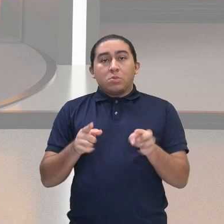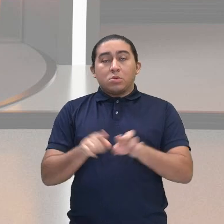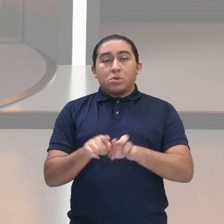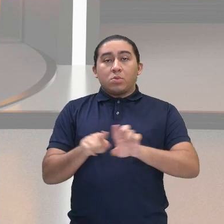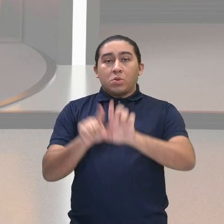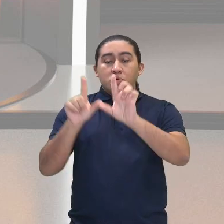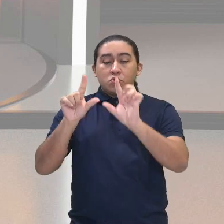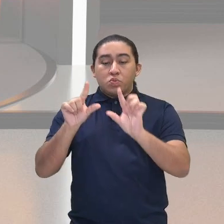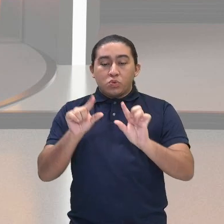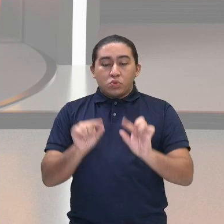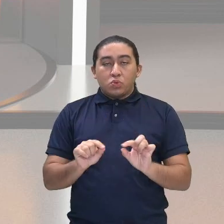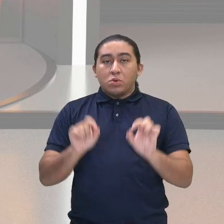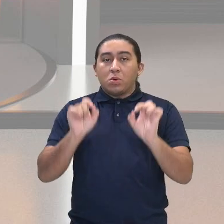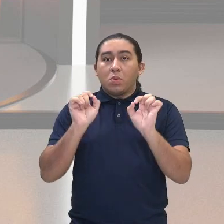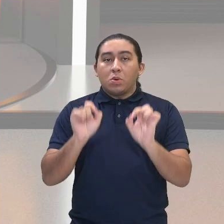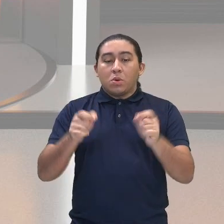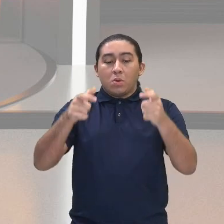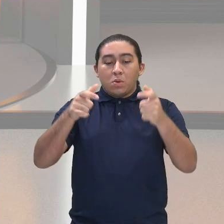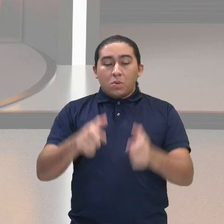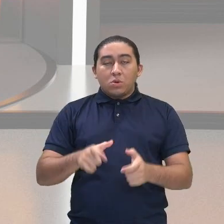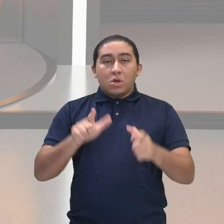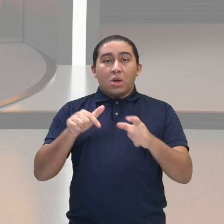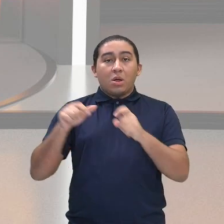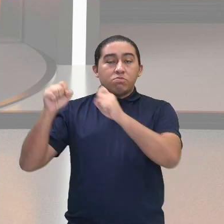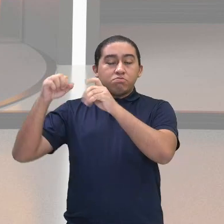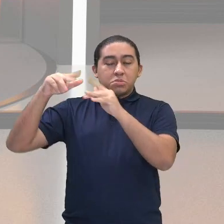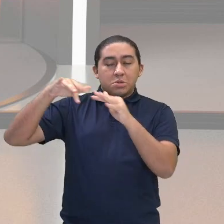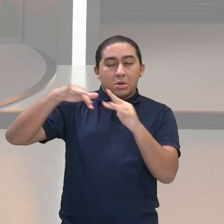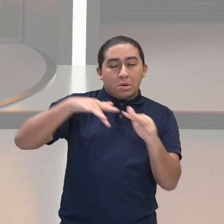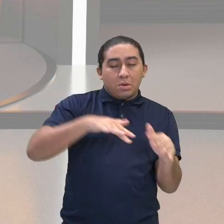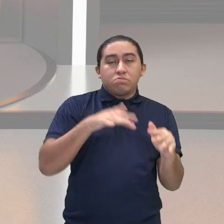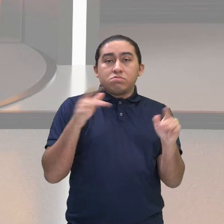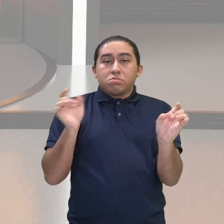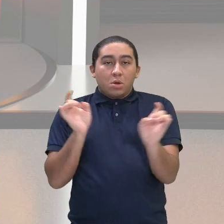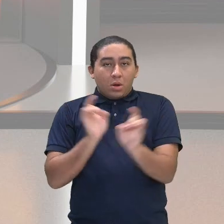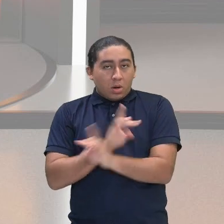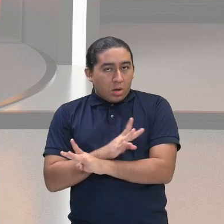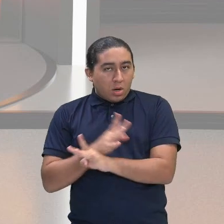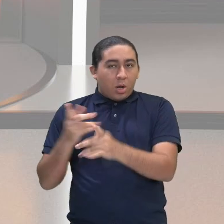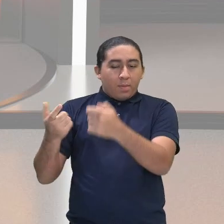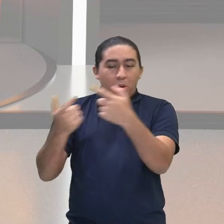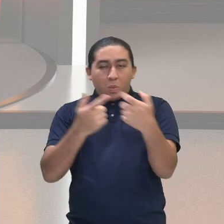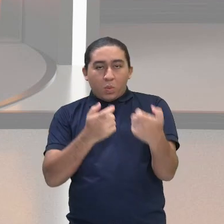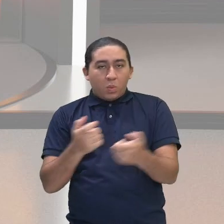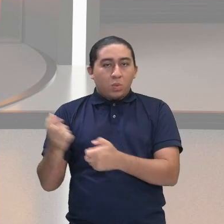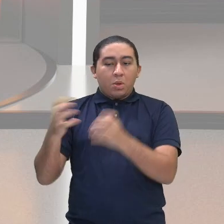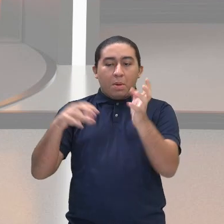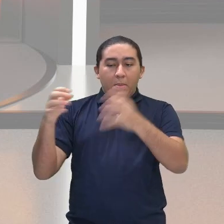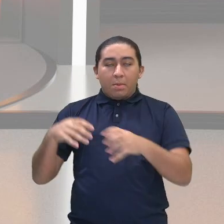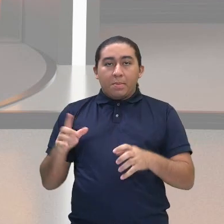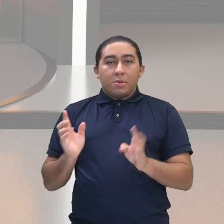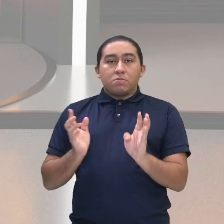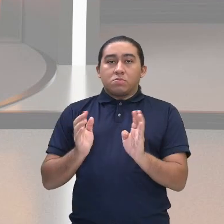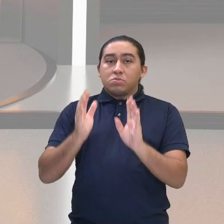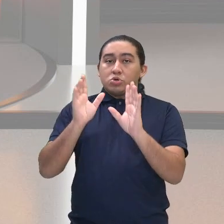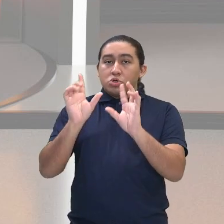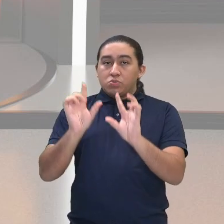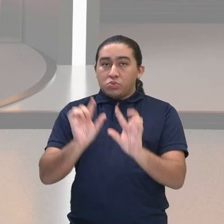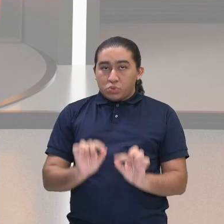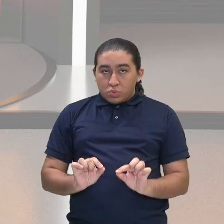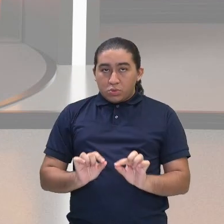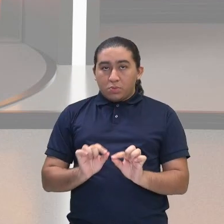diminuição significativa nessas chamadas invasões bárbaras, então as guerras, as lutas, as mortes diminuem, tá